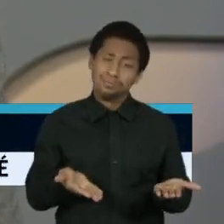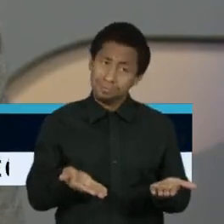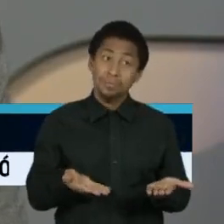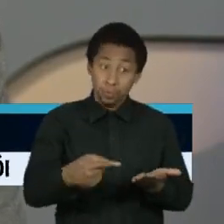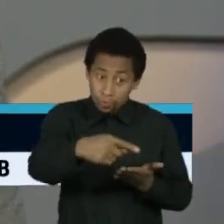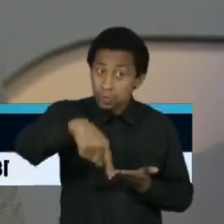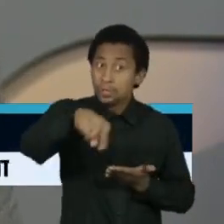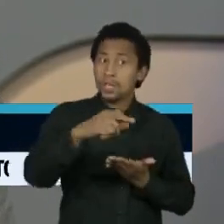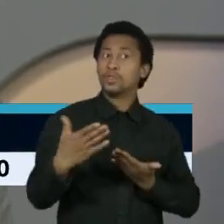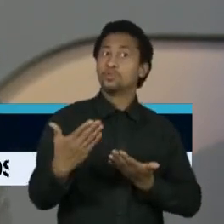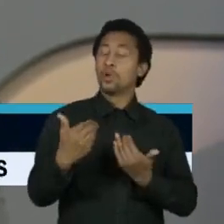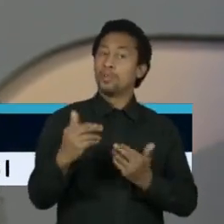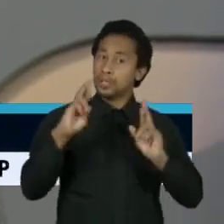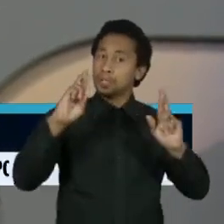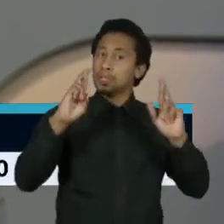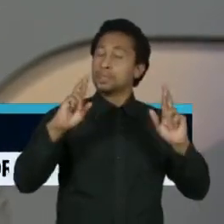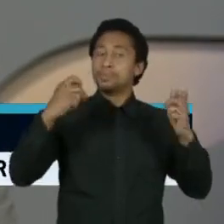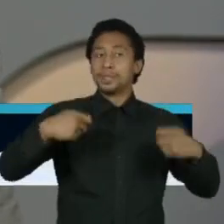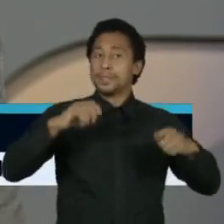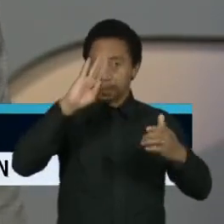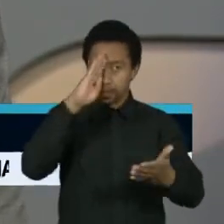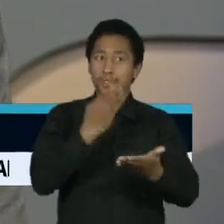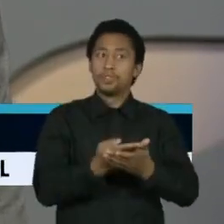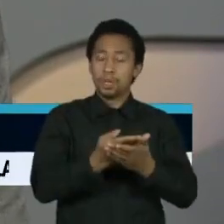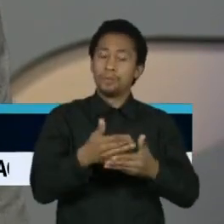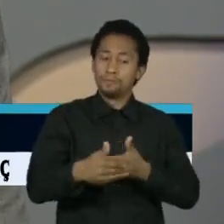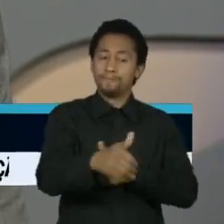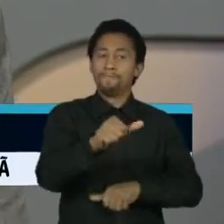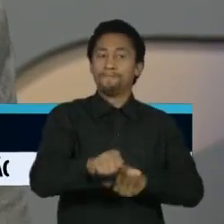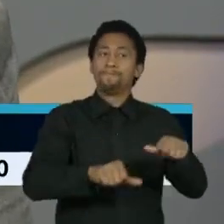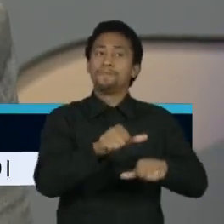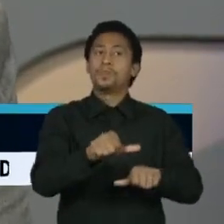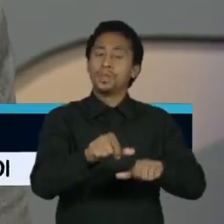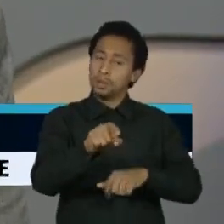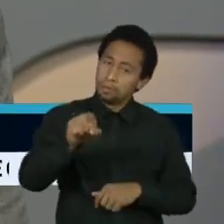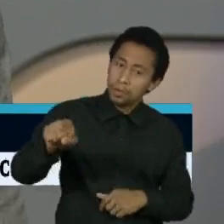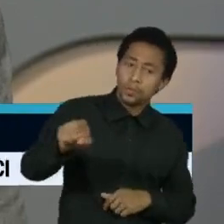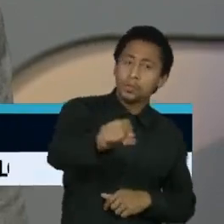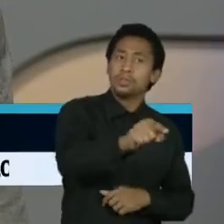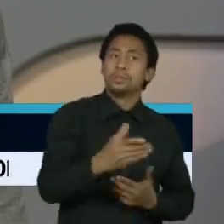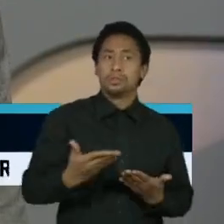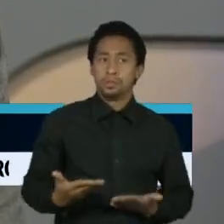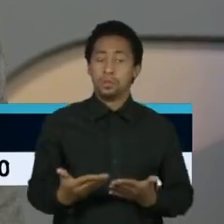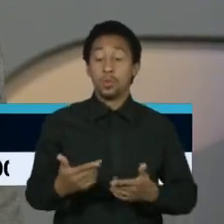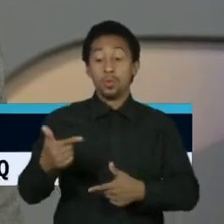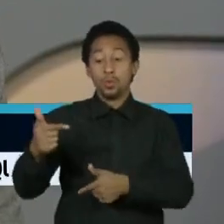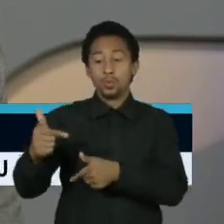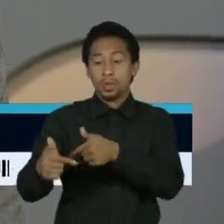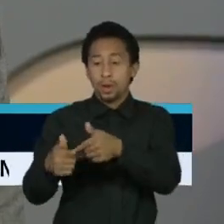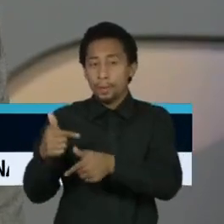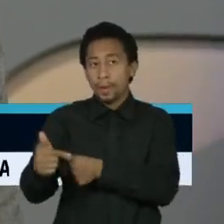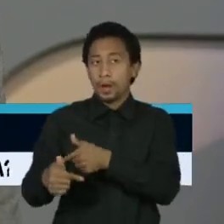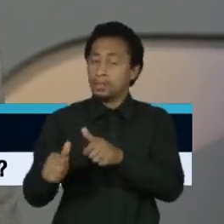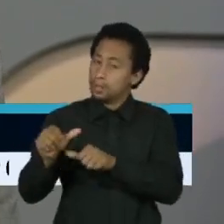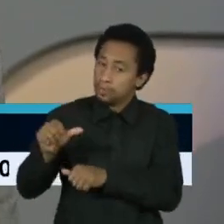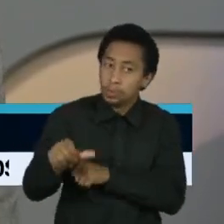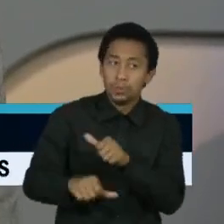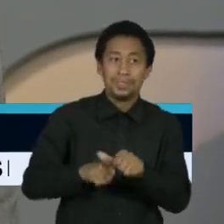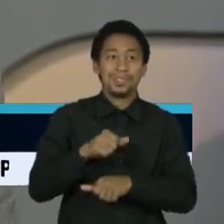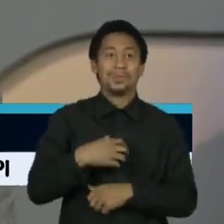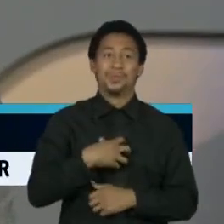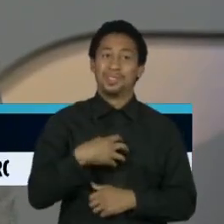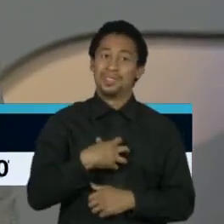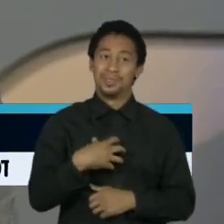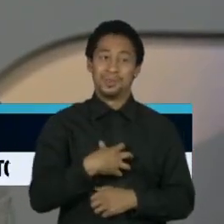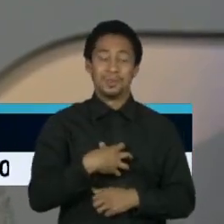sua energia e esperança Esperança até para eles próprios porque o emprego tá mudando de uma característica muito grande a